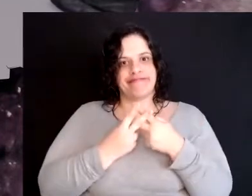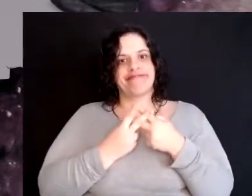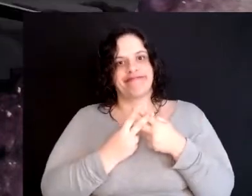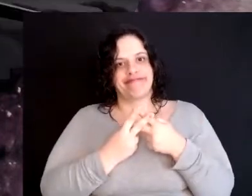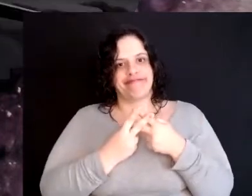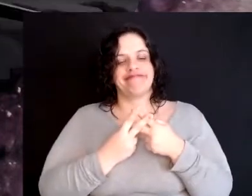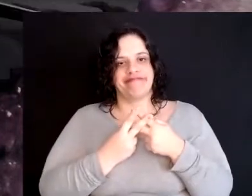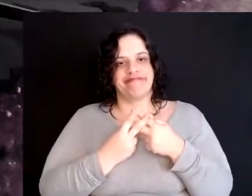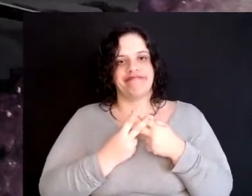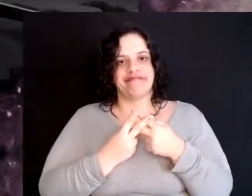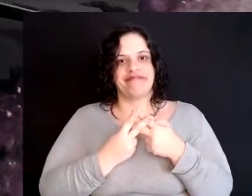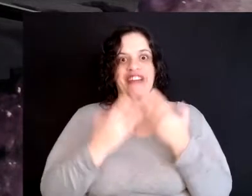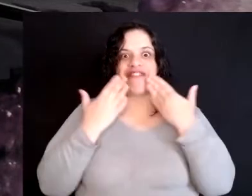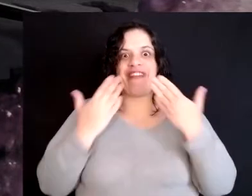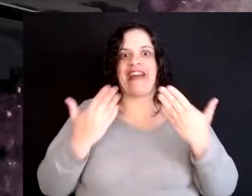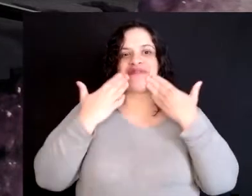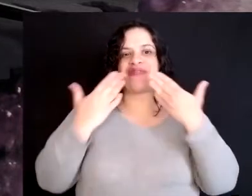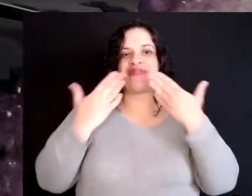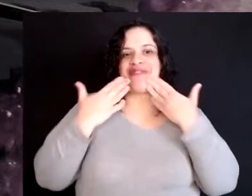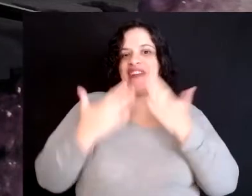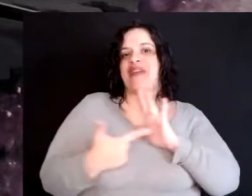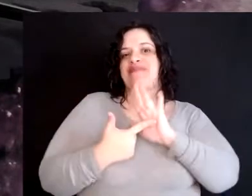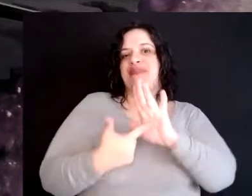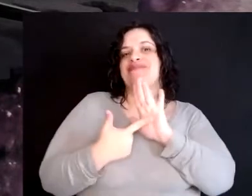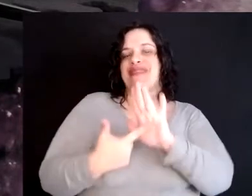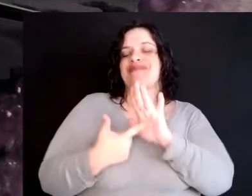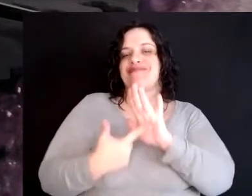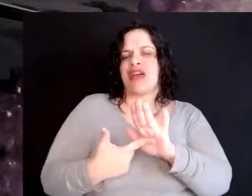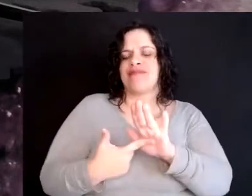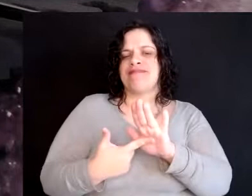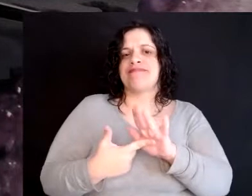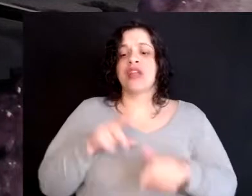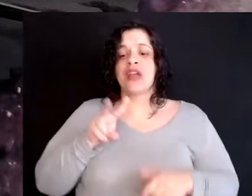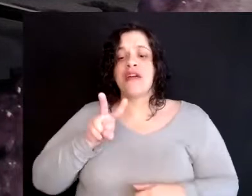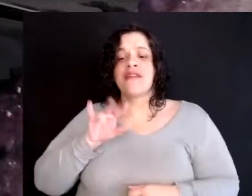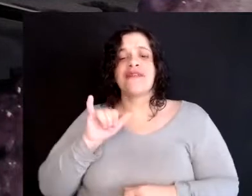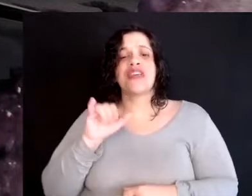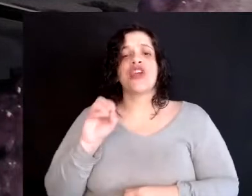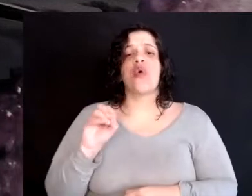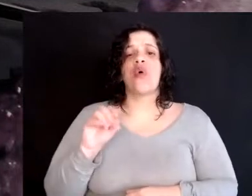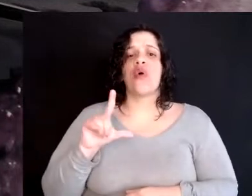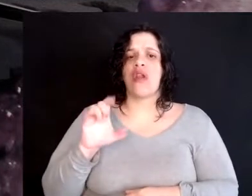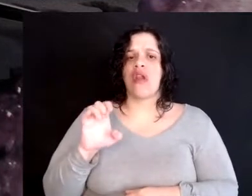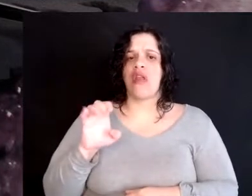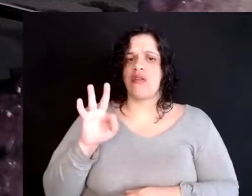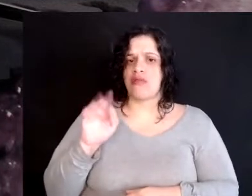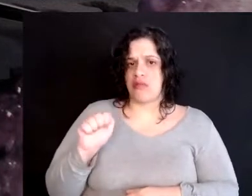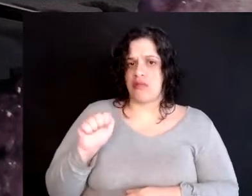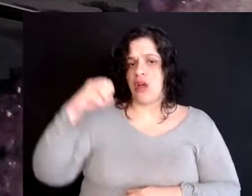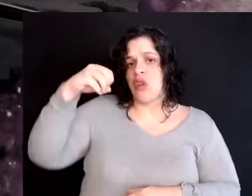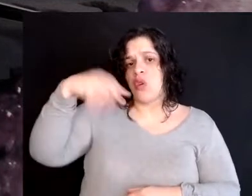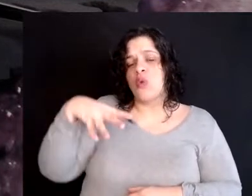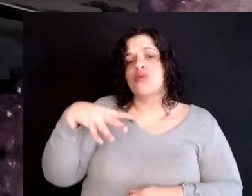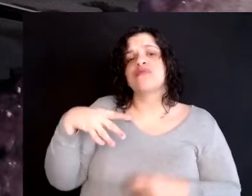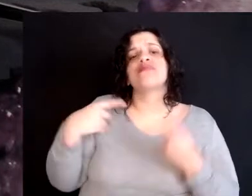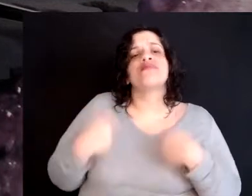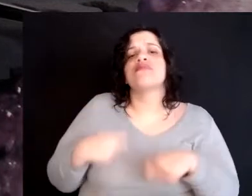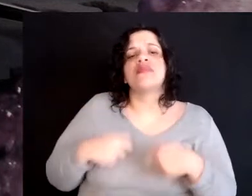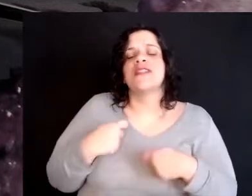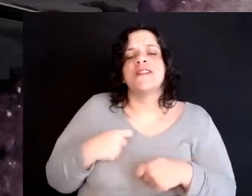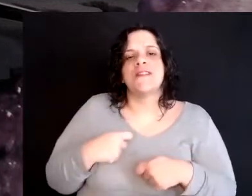aprisionado nelas. Então, como é que Violeta Luz vai ter que enfrentar?